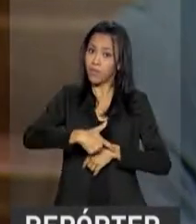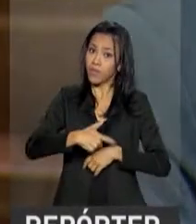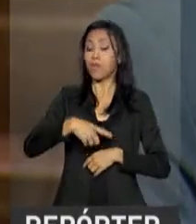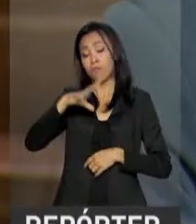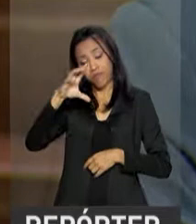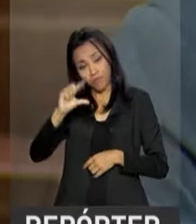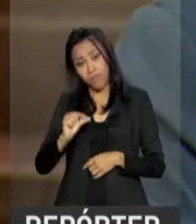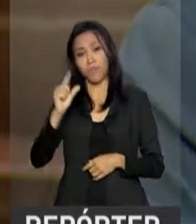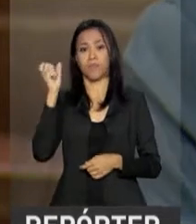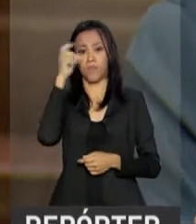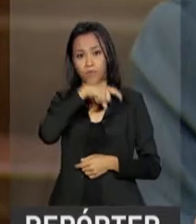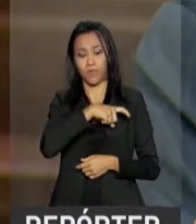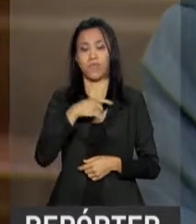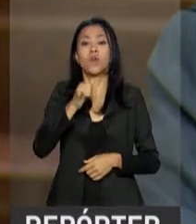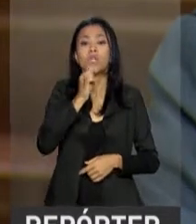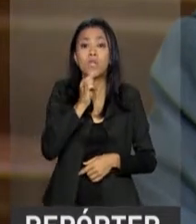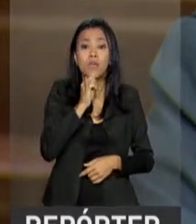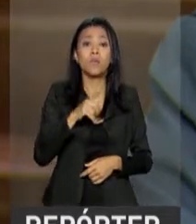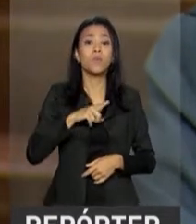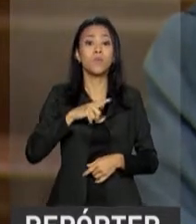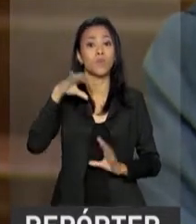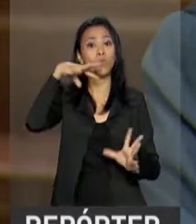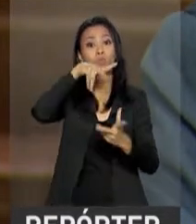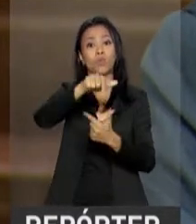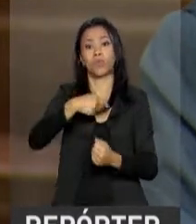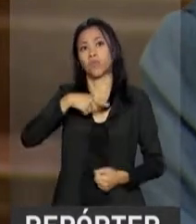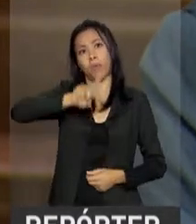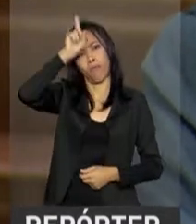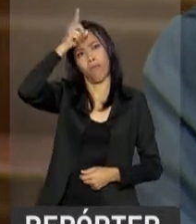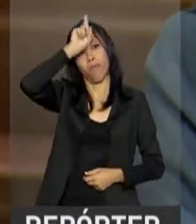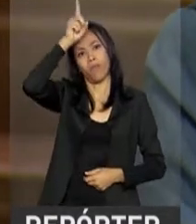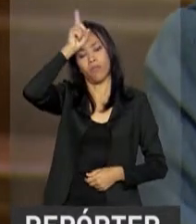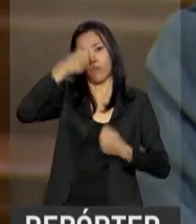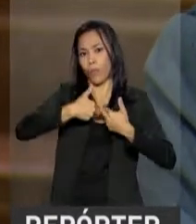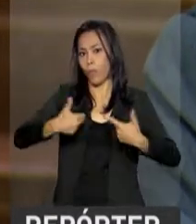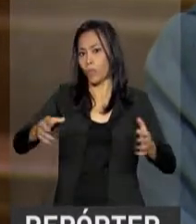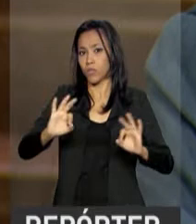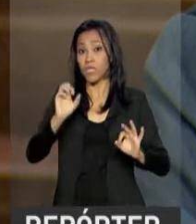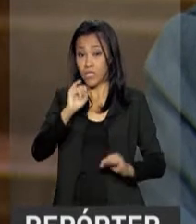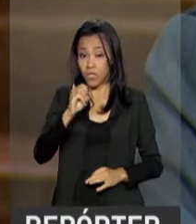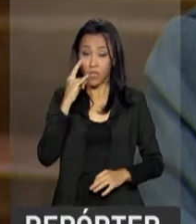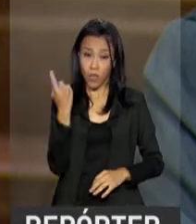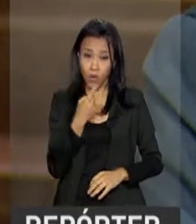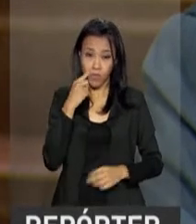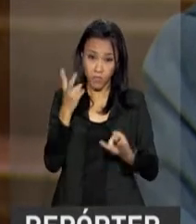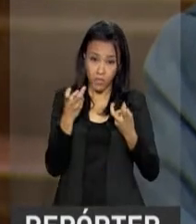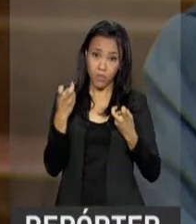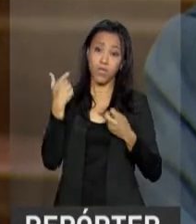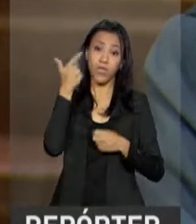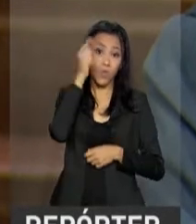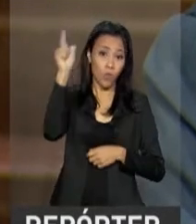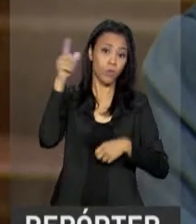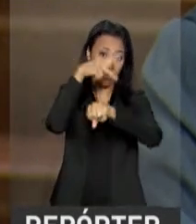nós tivermos nós temos exemplos no mundo nós não estamos inventando a roda nós olharmos o que foi feito nos países desenvolvidos